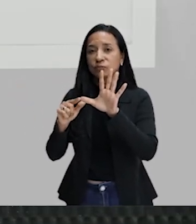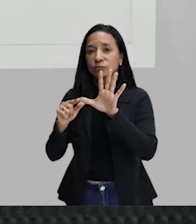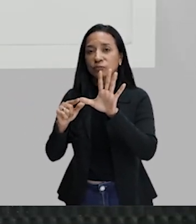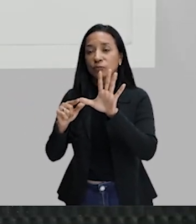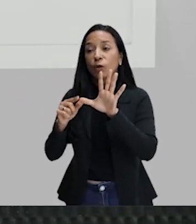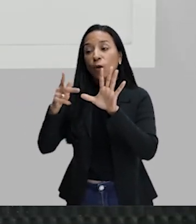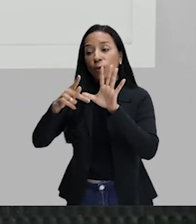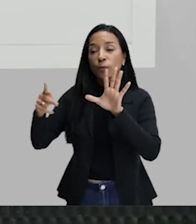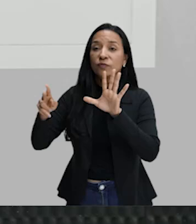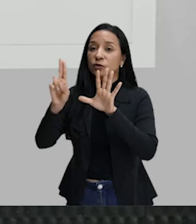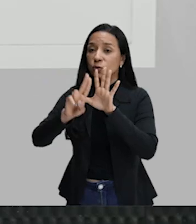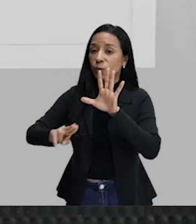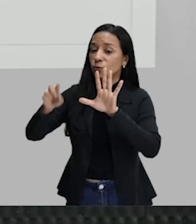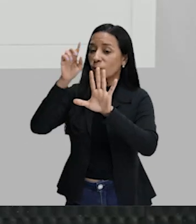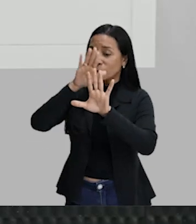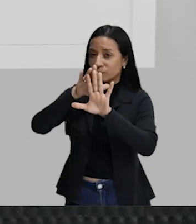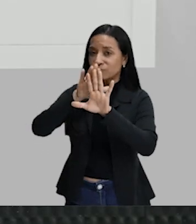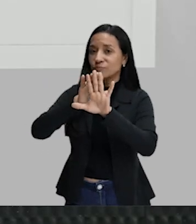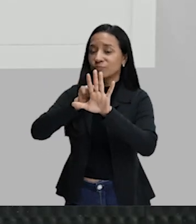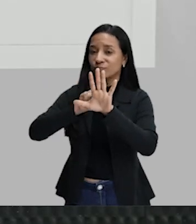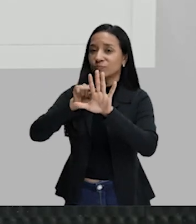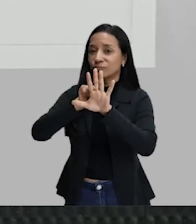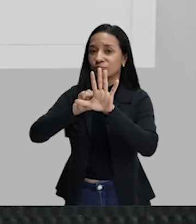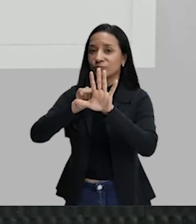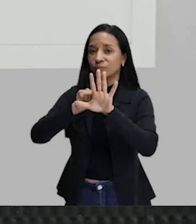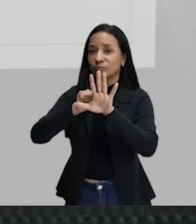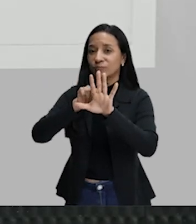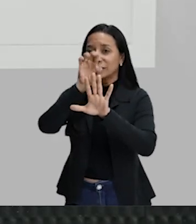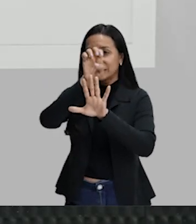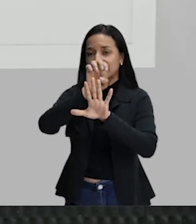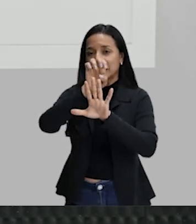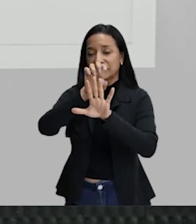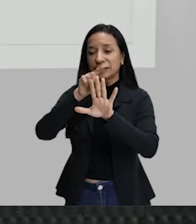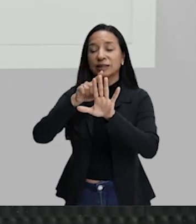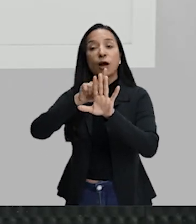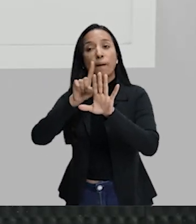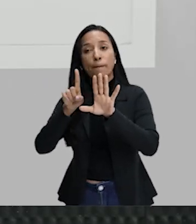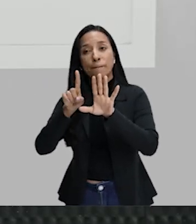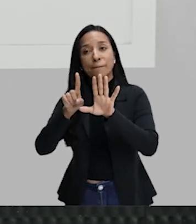ok? Os demais dedos, né, o restante,